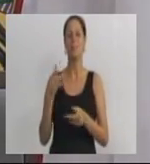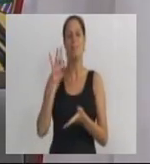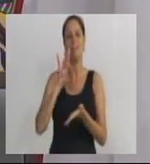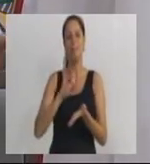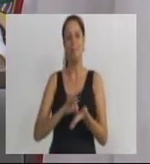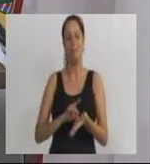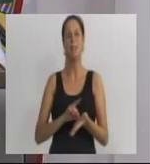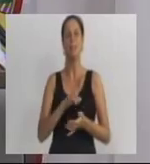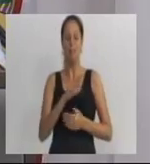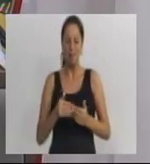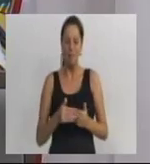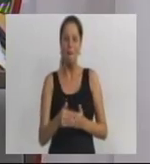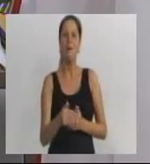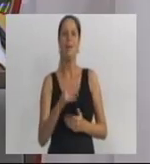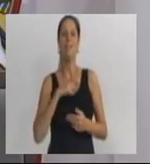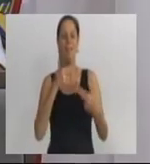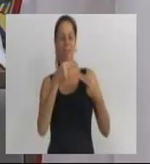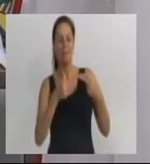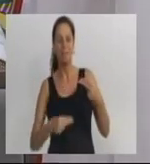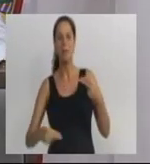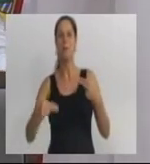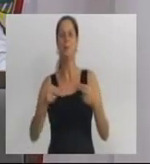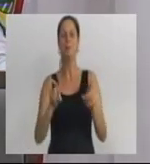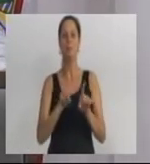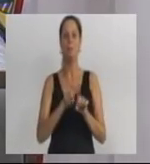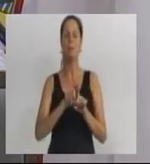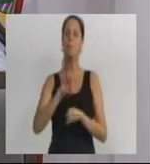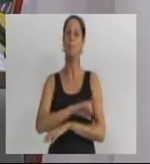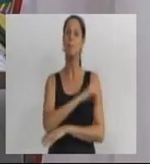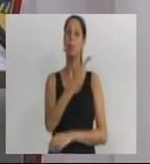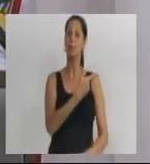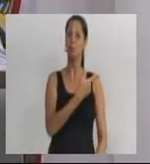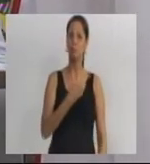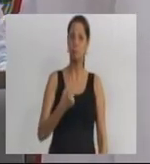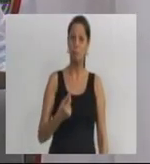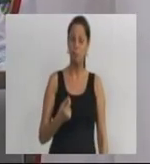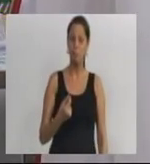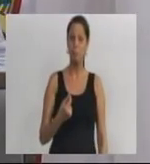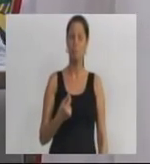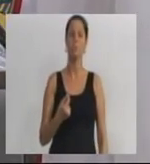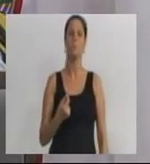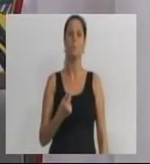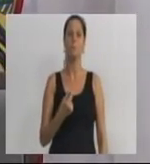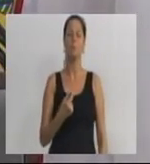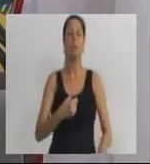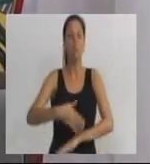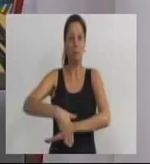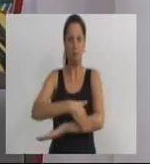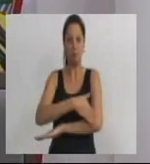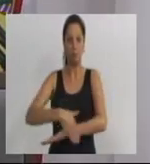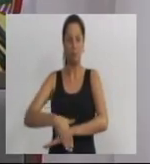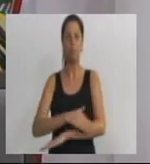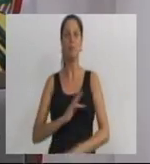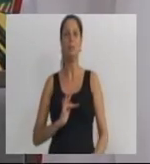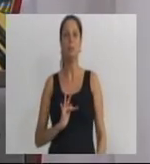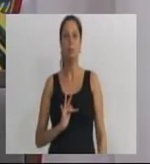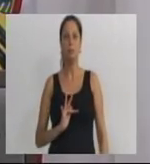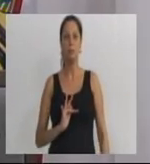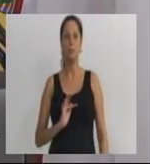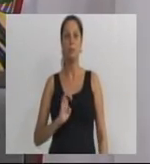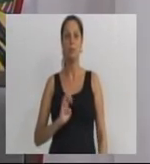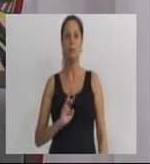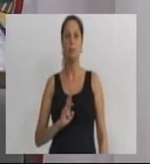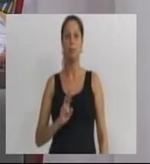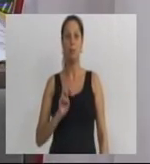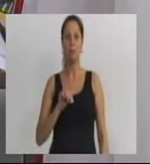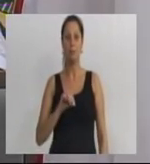entregues. Também no sábado, dia 20, como o próprio vereador já dizia aqui, na rua Firmino Vitoriano, lá no Texto